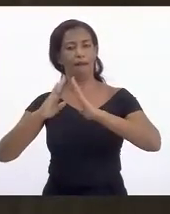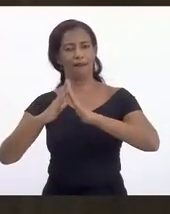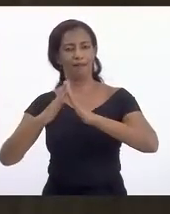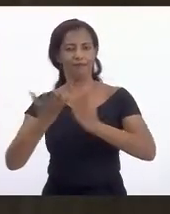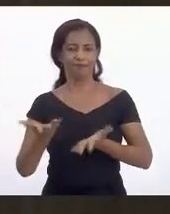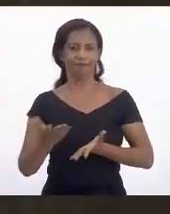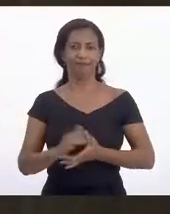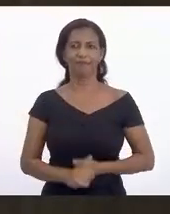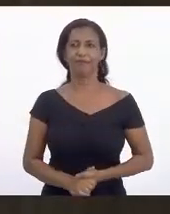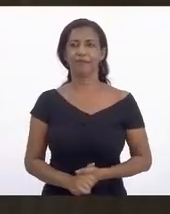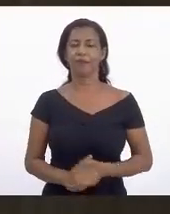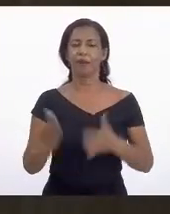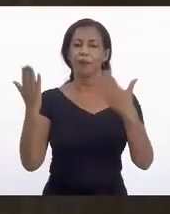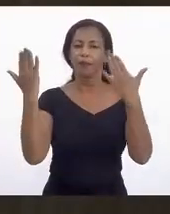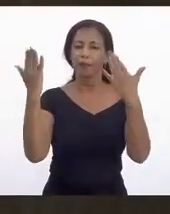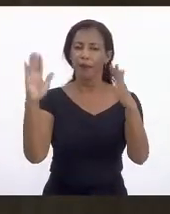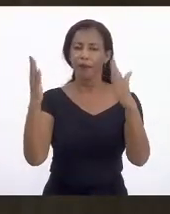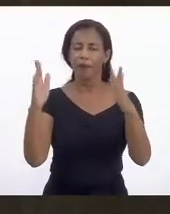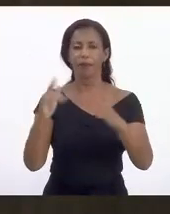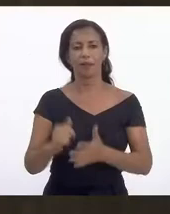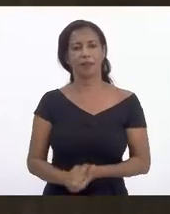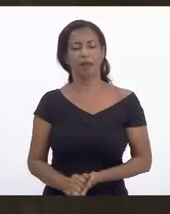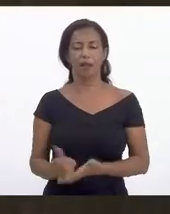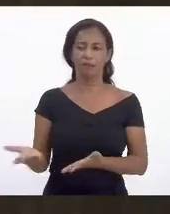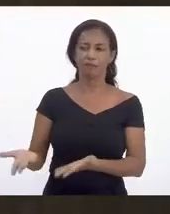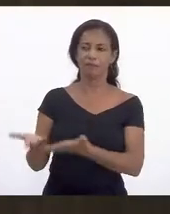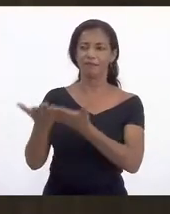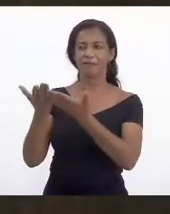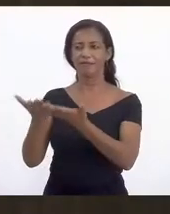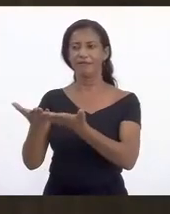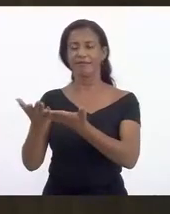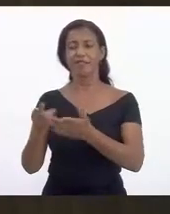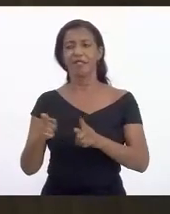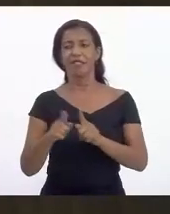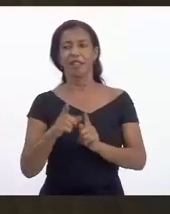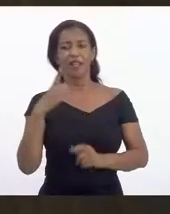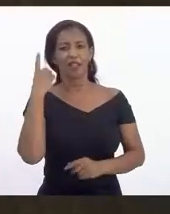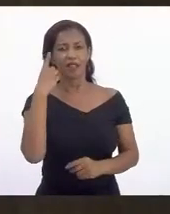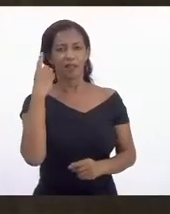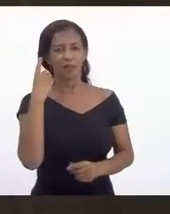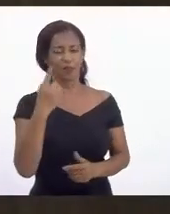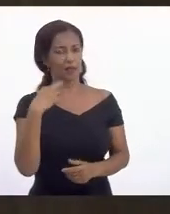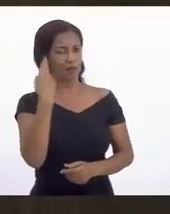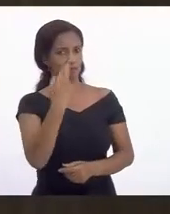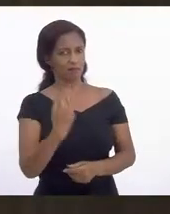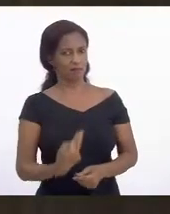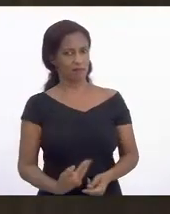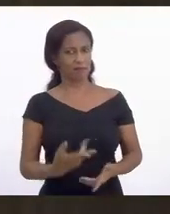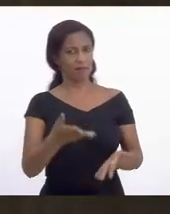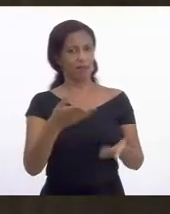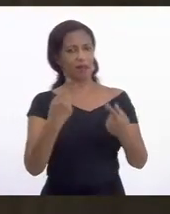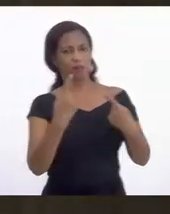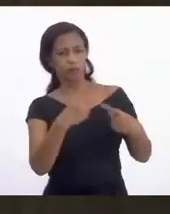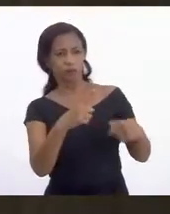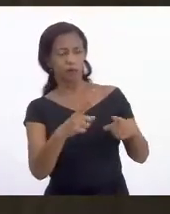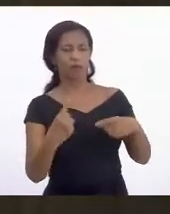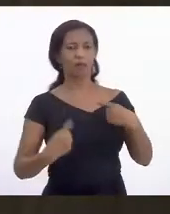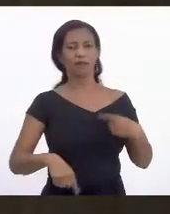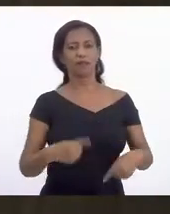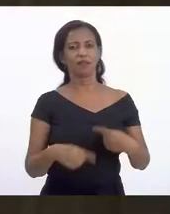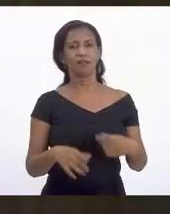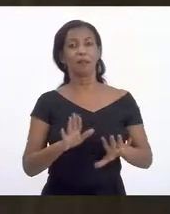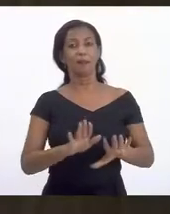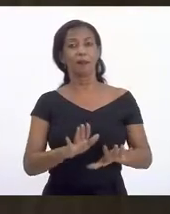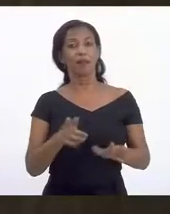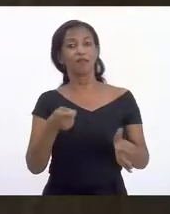moradia. Então, parabenizar mais uma vez Vossa Excelência e a deputada Renata Souza pela provocação do debate,